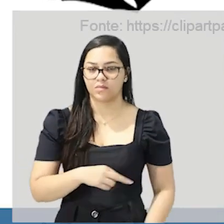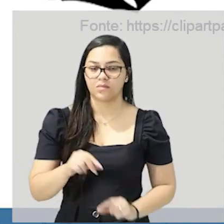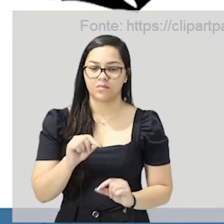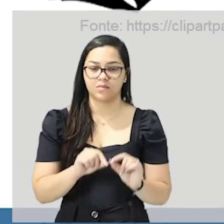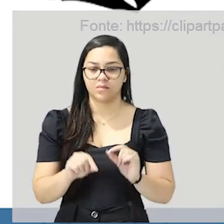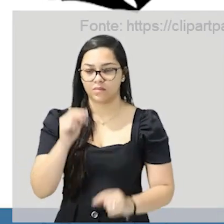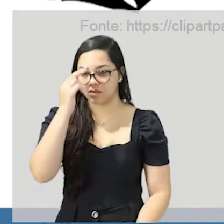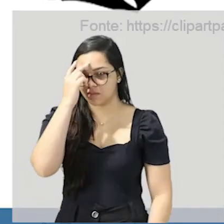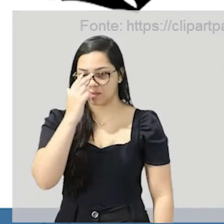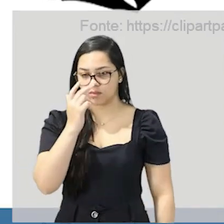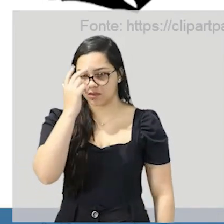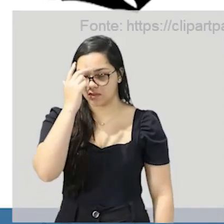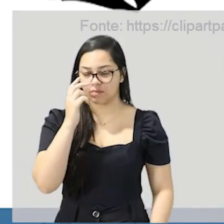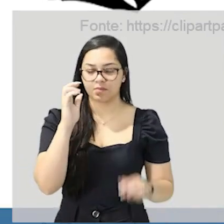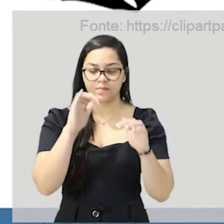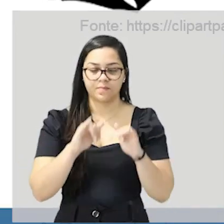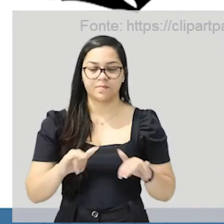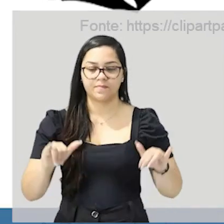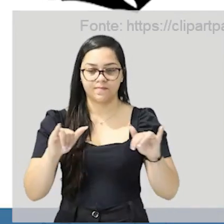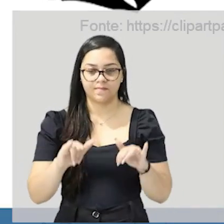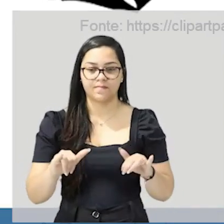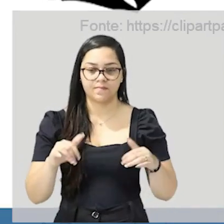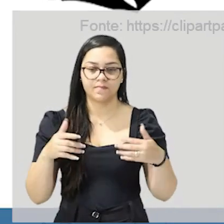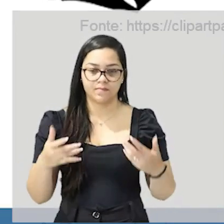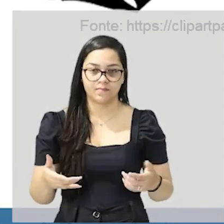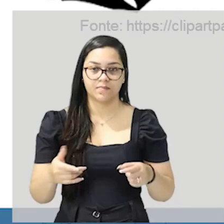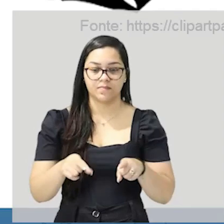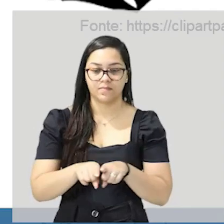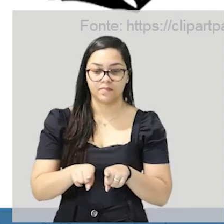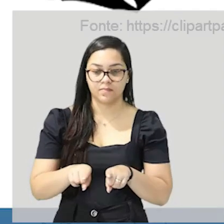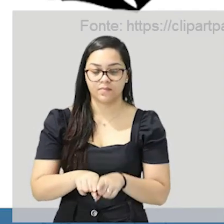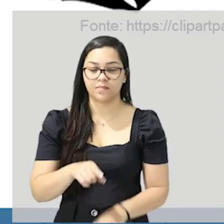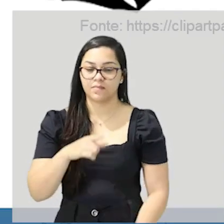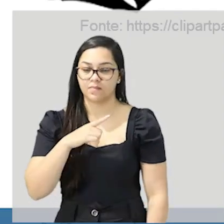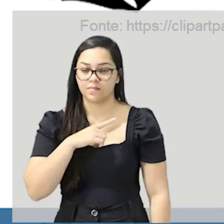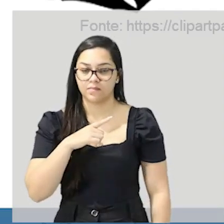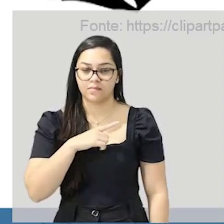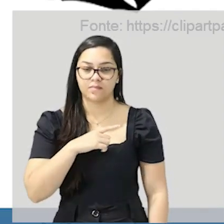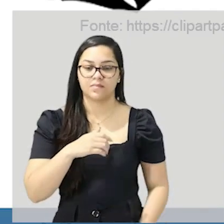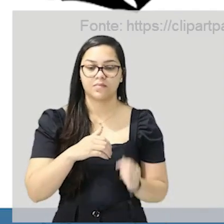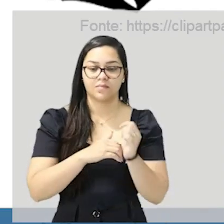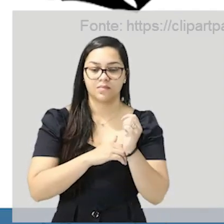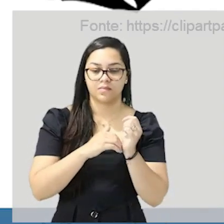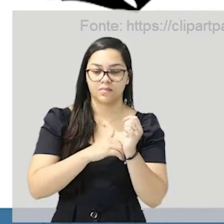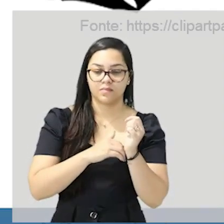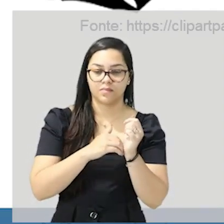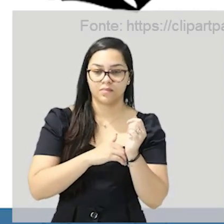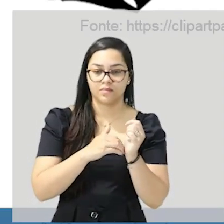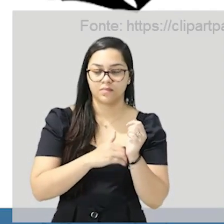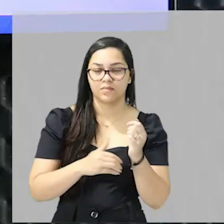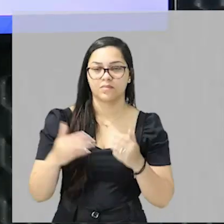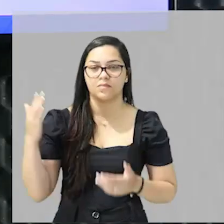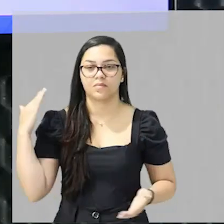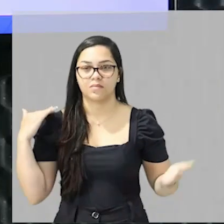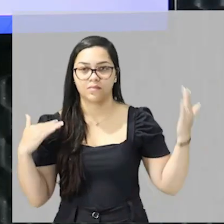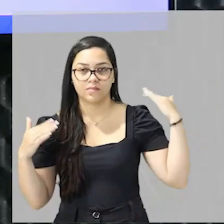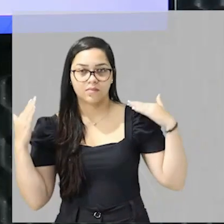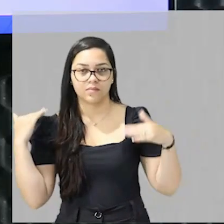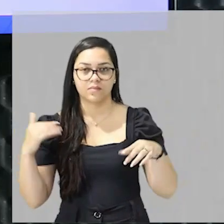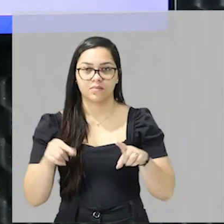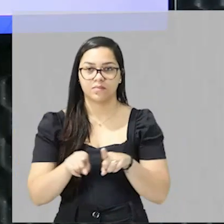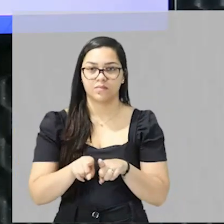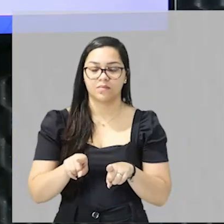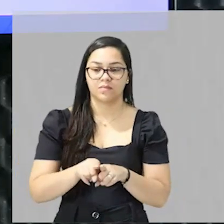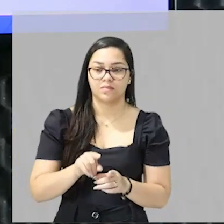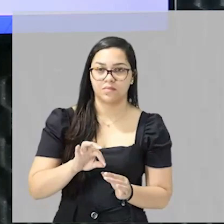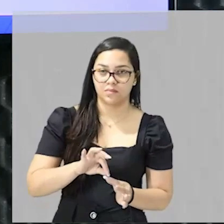história narrativa ou uma narração que envolve mistério, aventura, uma história